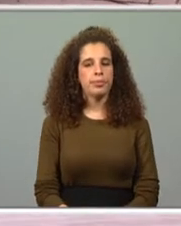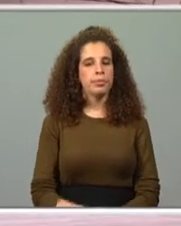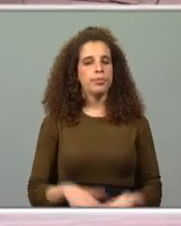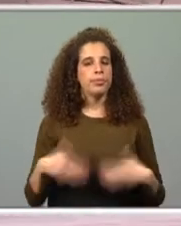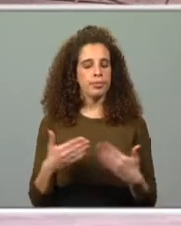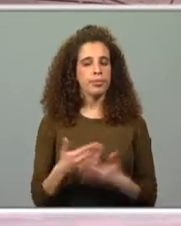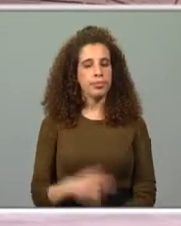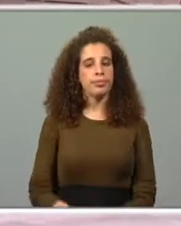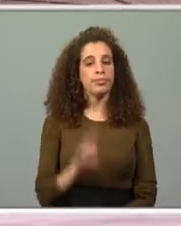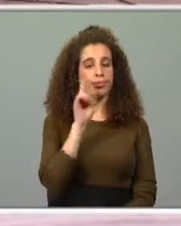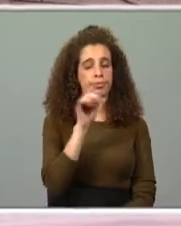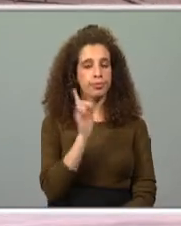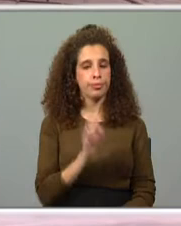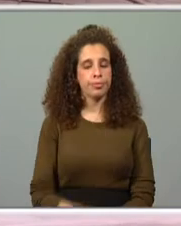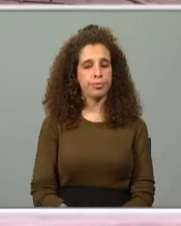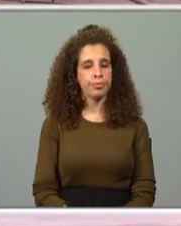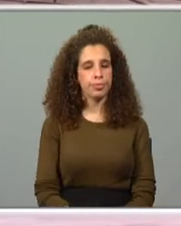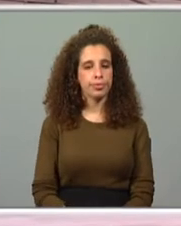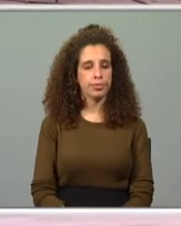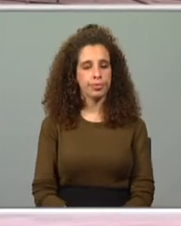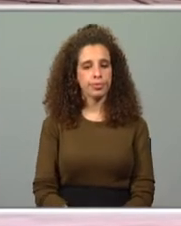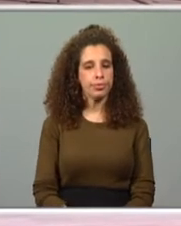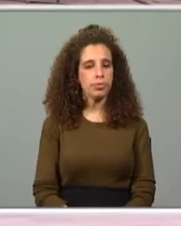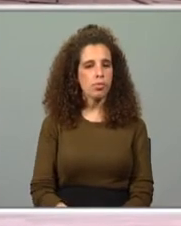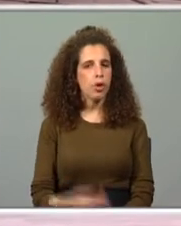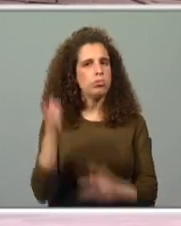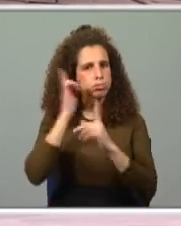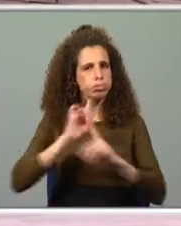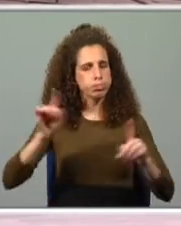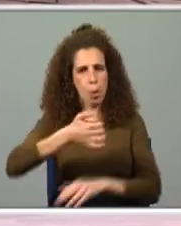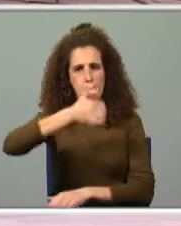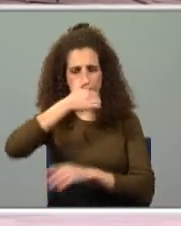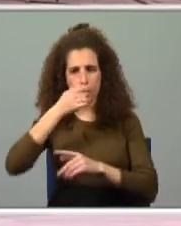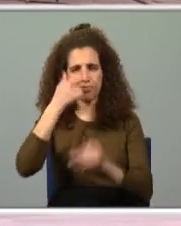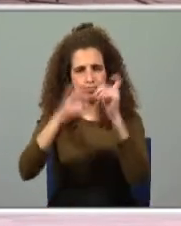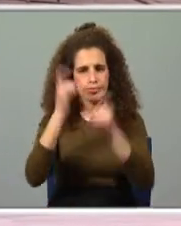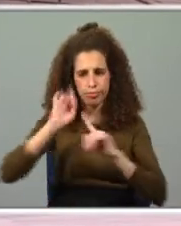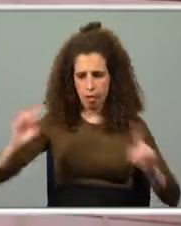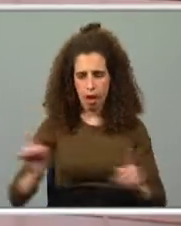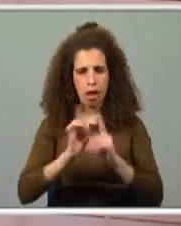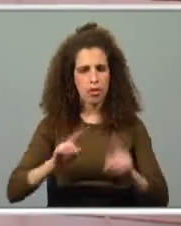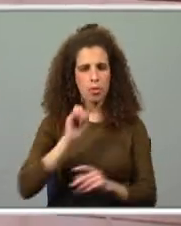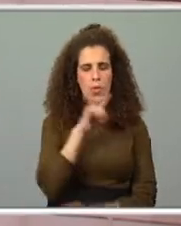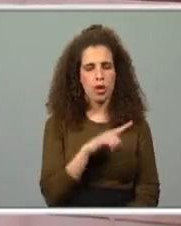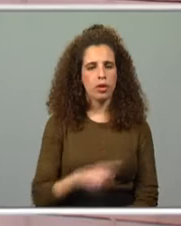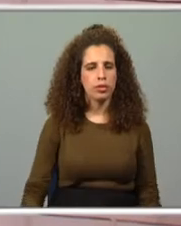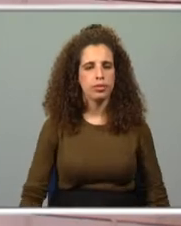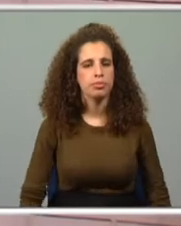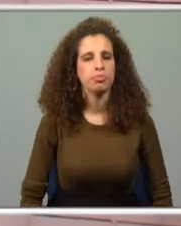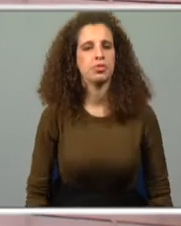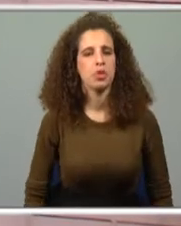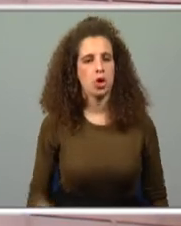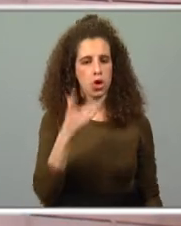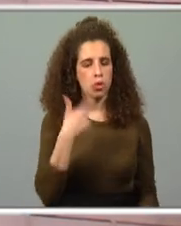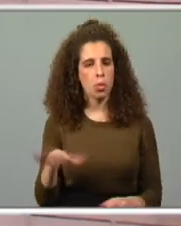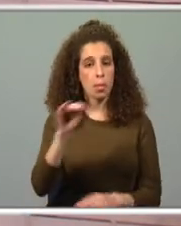Então, nós vimos aqui que é uma orquestra cheia de músicos, não é? Tem muitos músicos. Uma orquestra pode ter, normalmente tem sempre